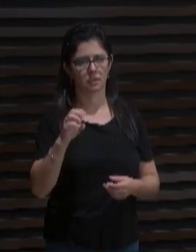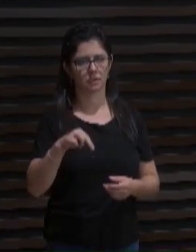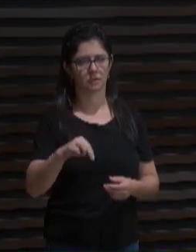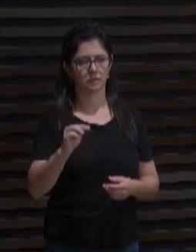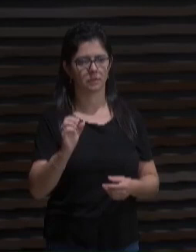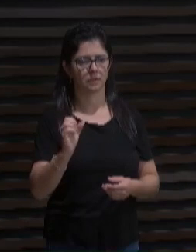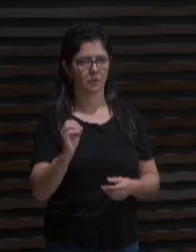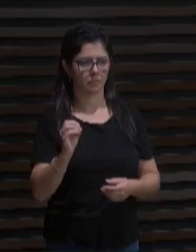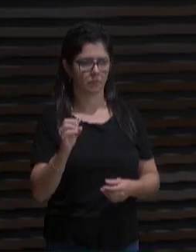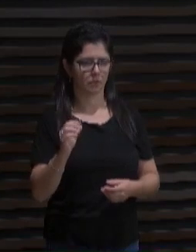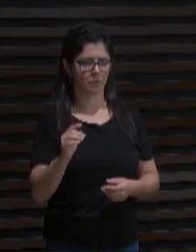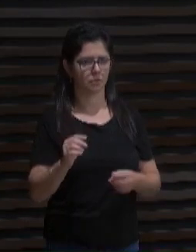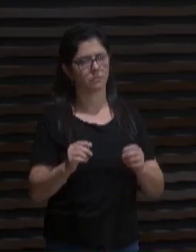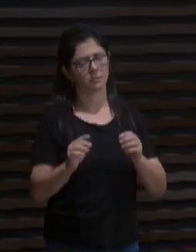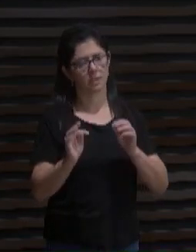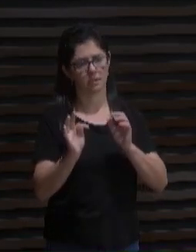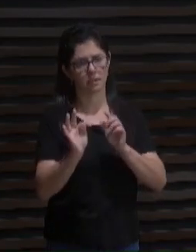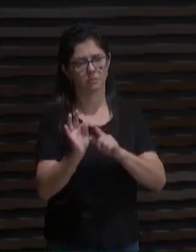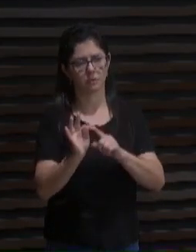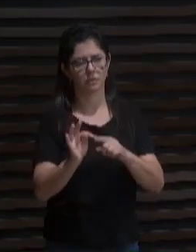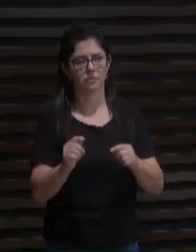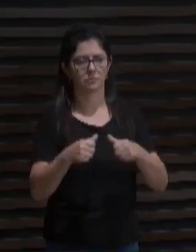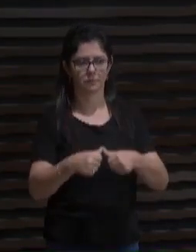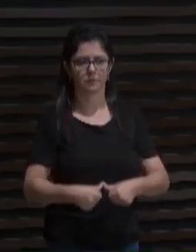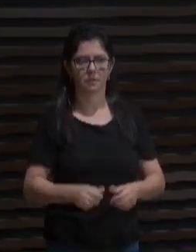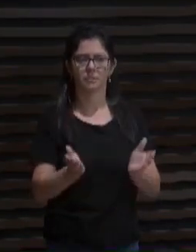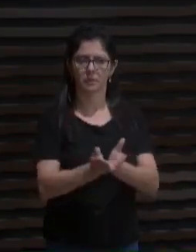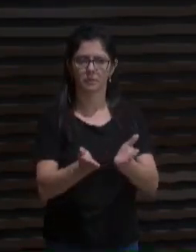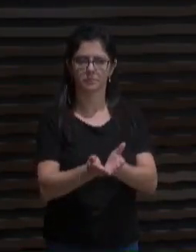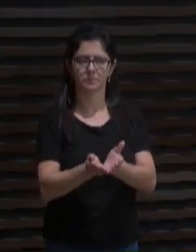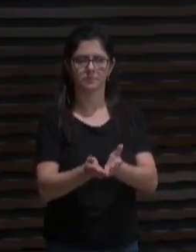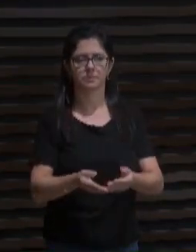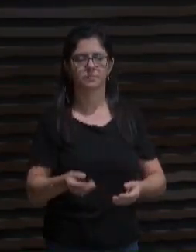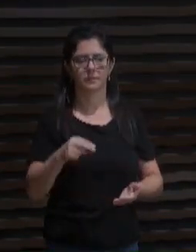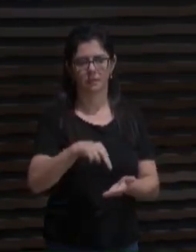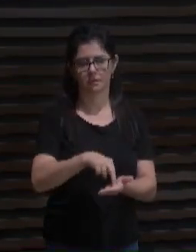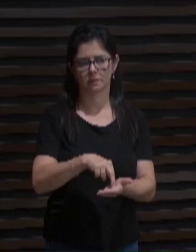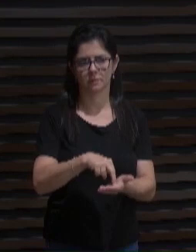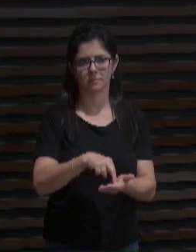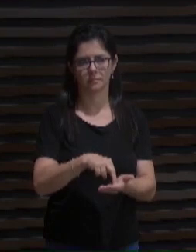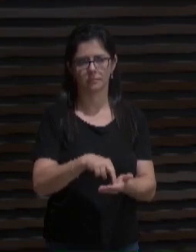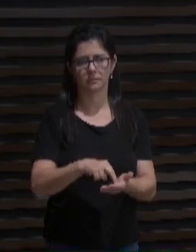estão esses irmãos. Eles estão firmes? Eles ainda permanecem fiéis? E ele recebe notícias